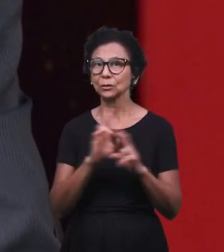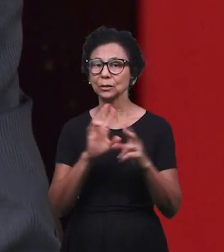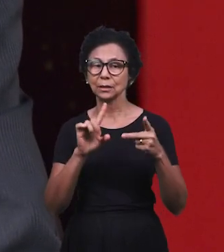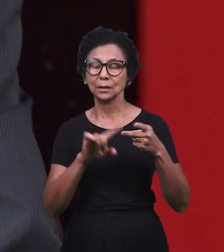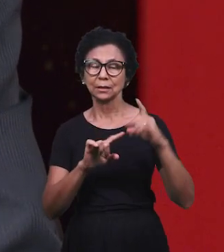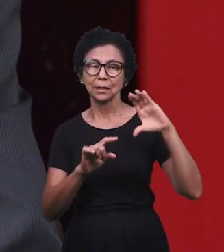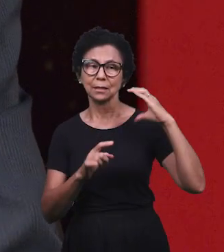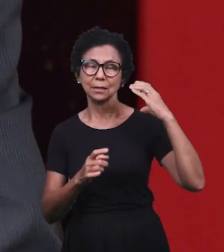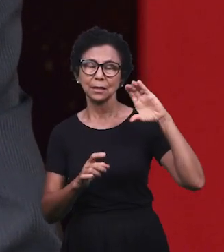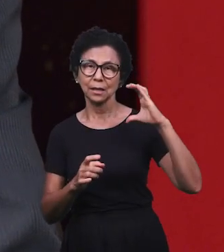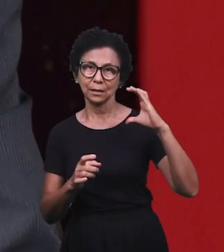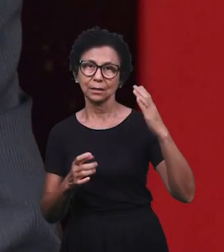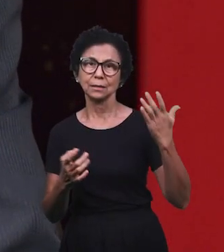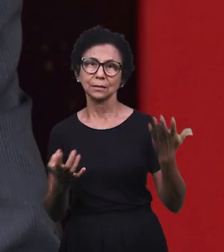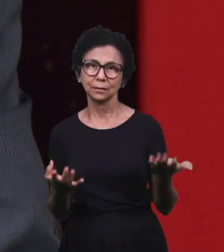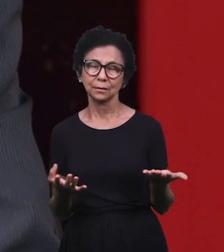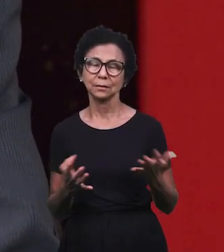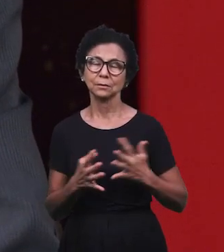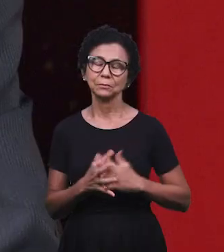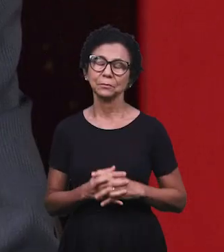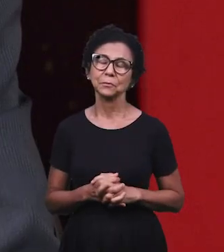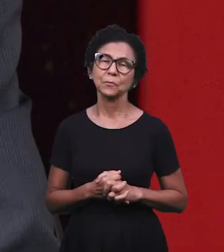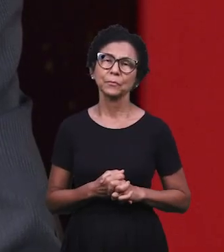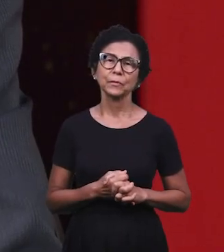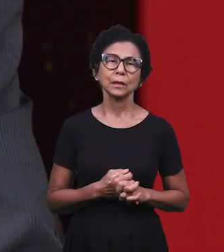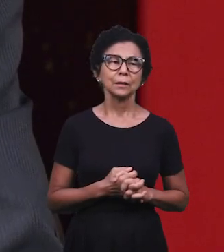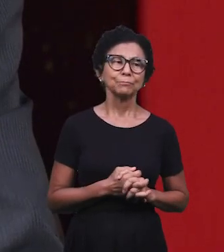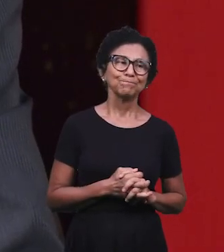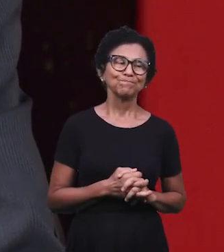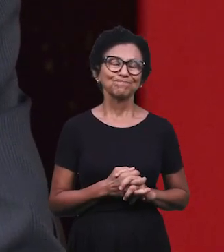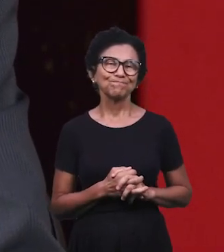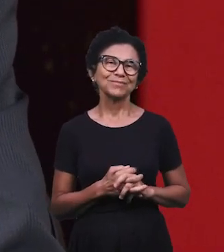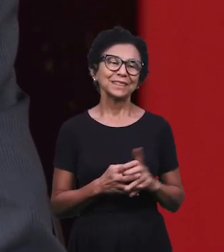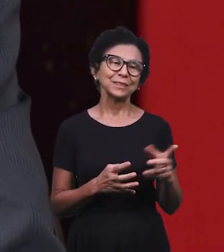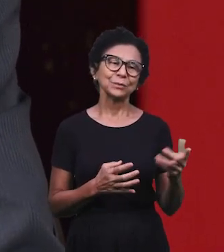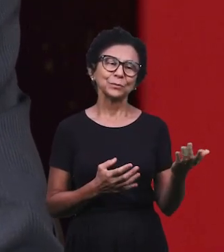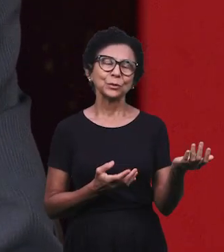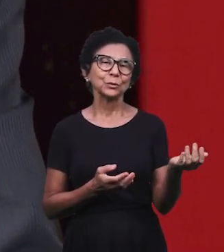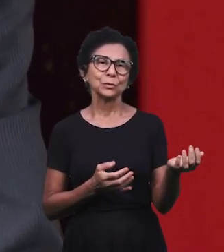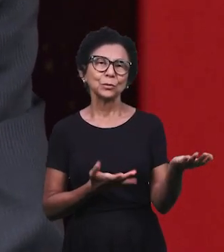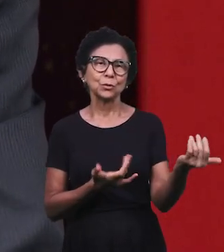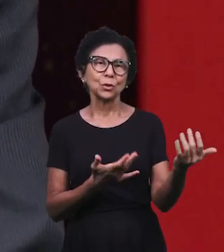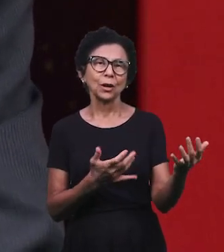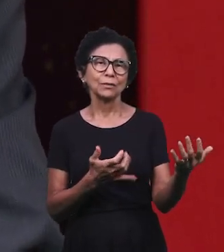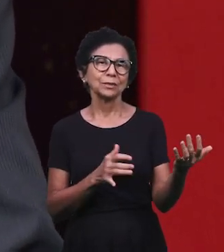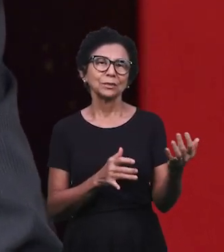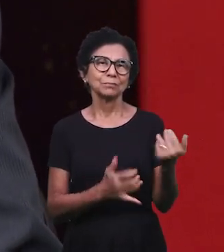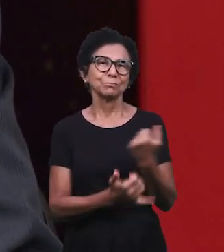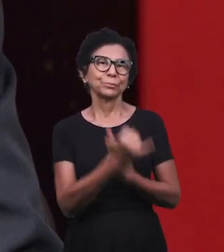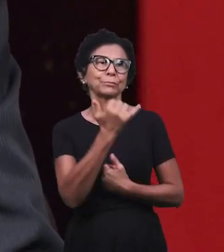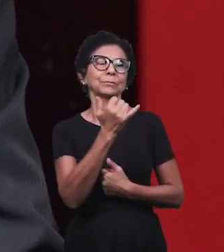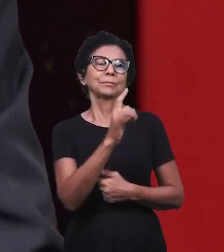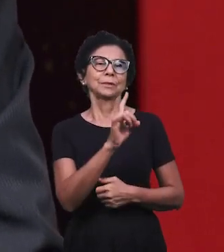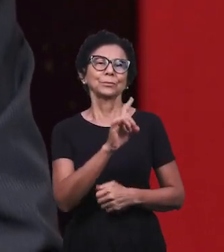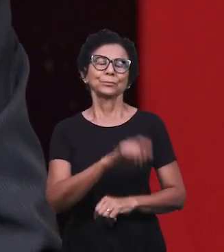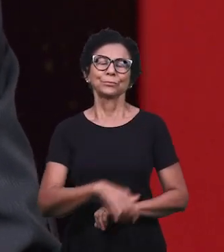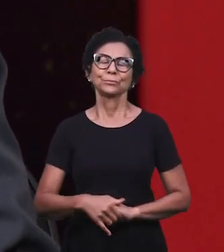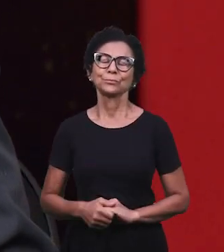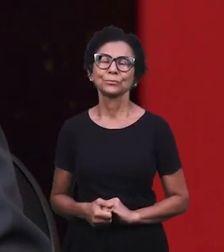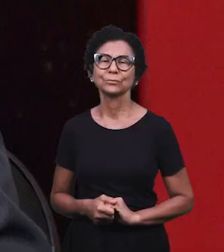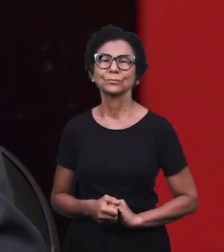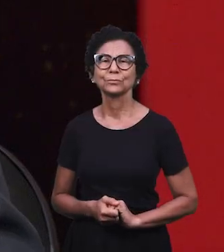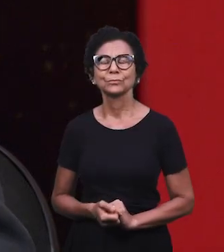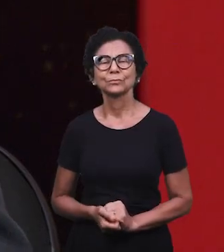coisa, para que os nossos jovens não fiquem enganados. Apenas para a gente poder iniciar aqui, vamos ler um